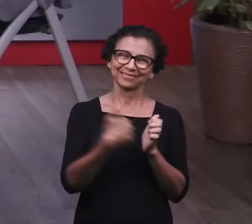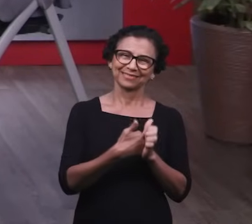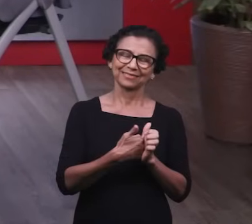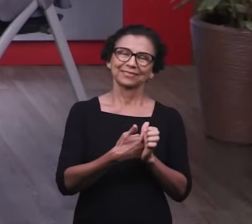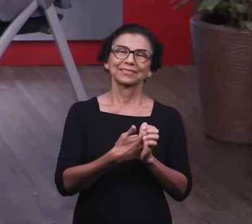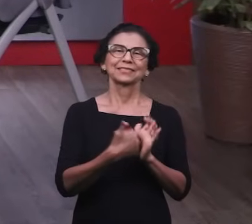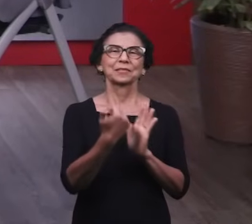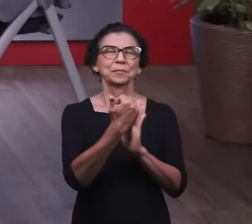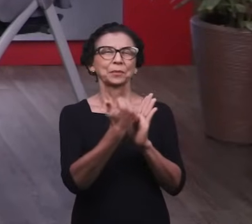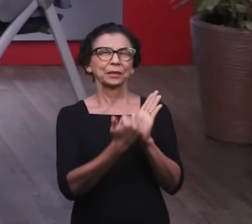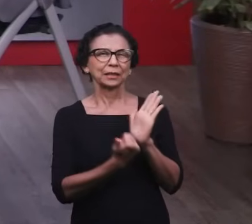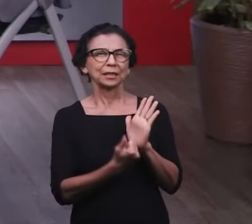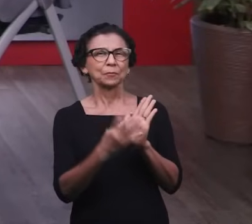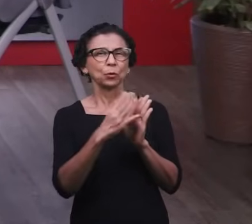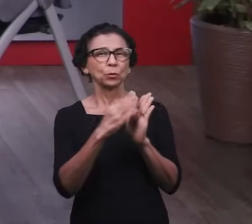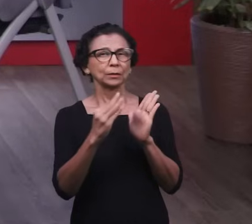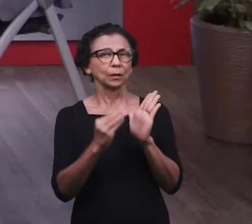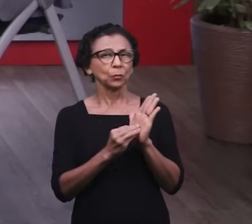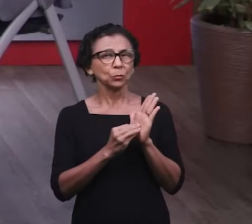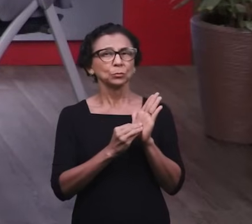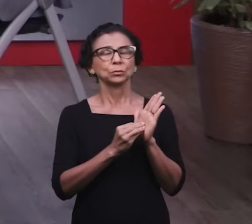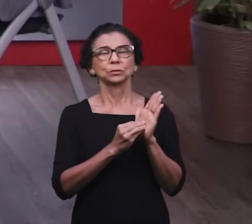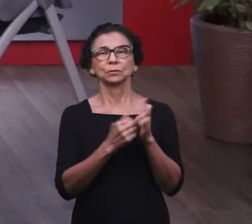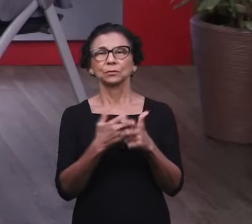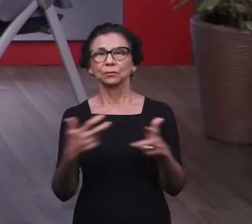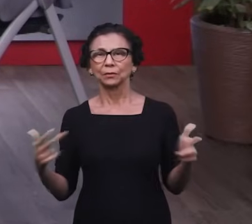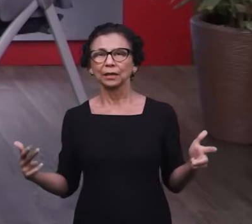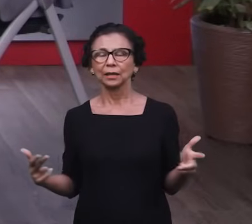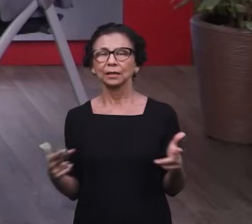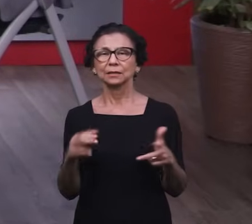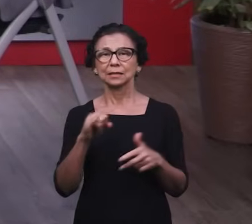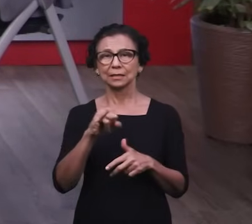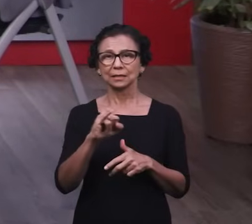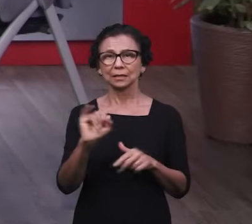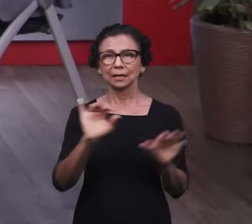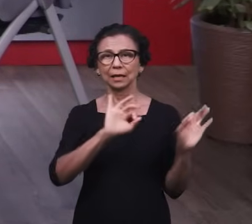tantos temas. Quem estiver assistindo pelo YouTube